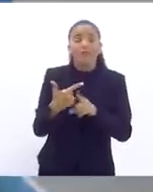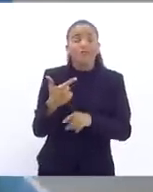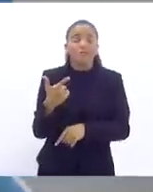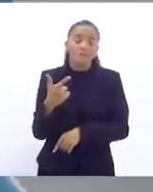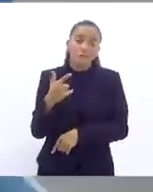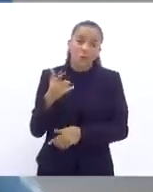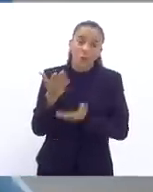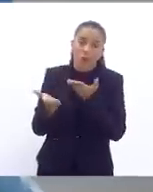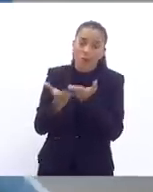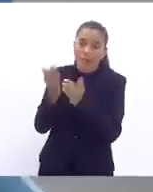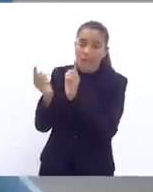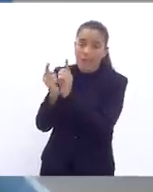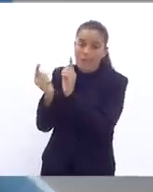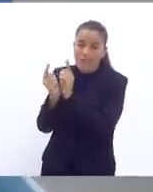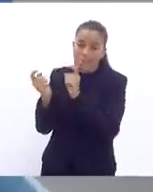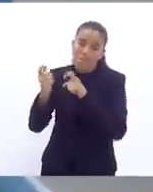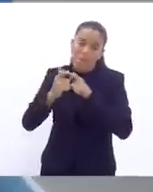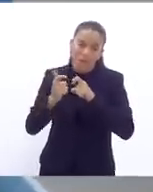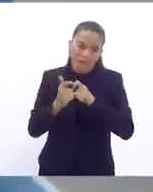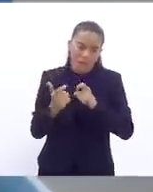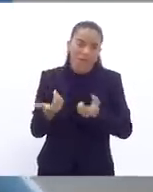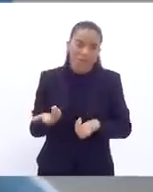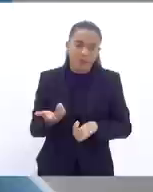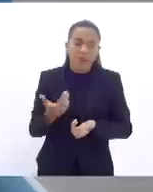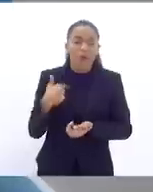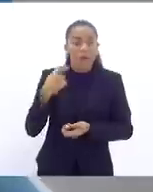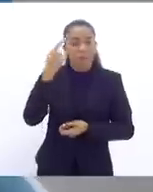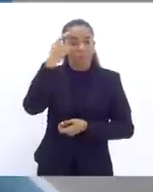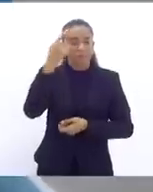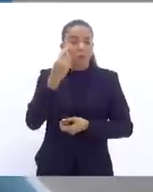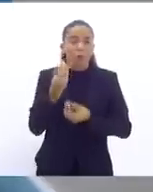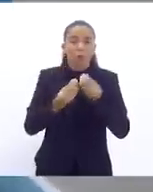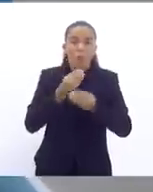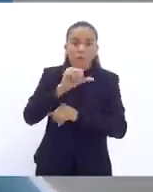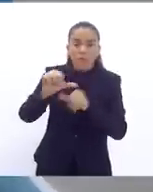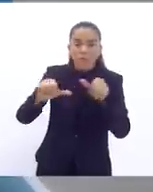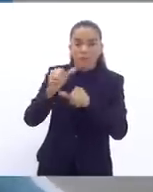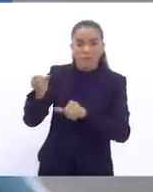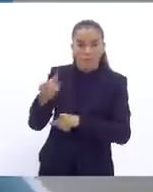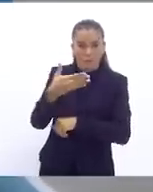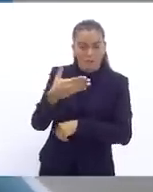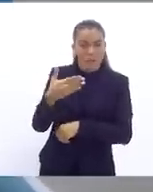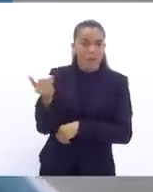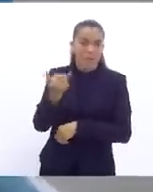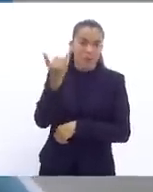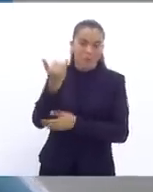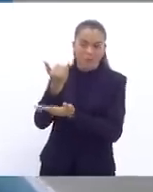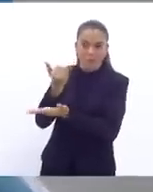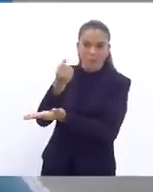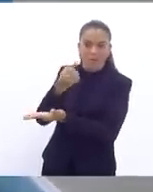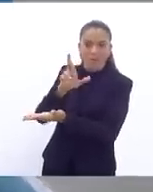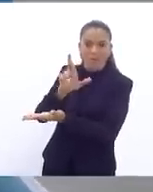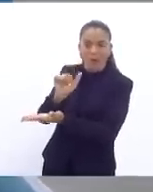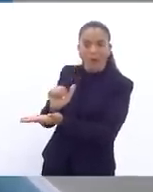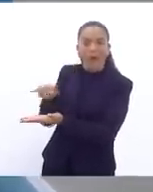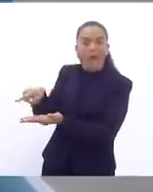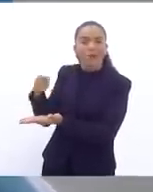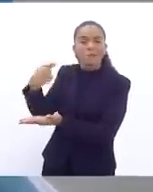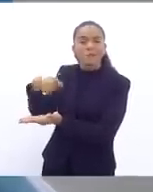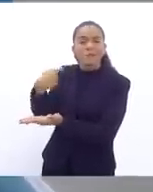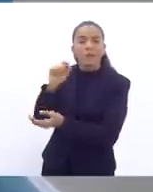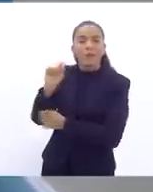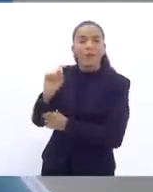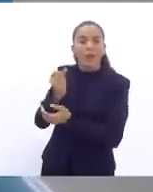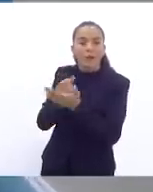aí eu já fiquei pensando o quanto essa atualização é importante para essa senhora que deve estar sem dúvida nenhuma precisando